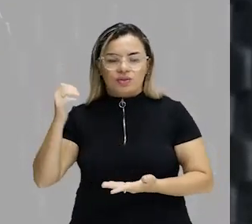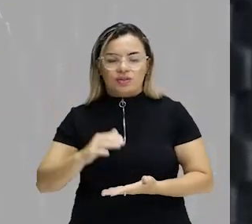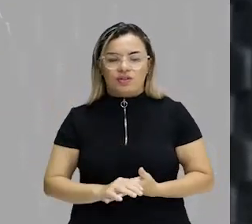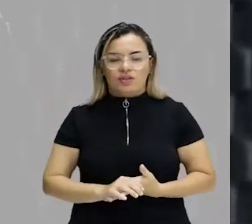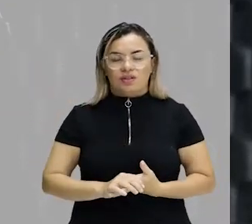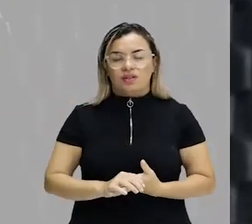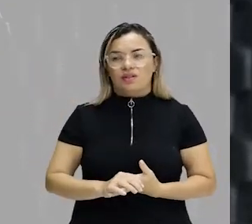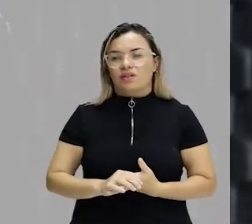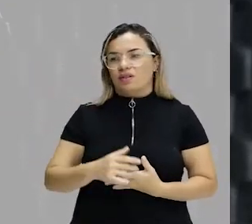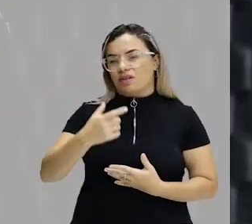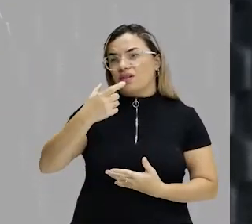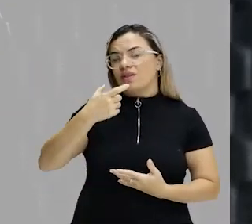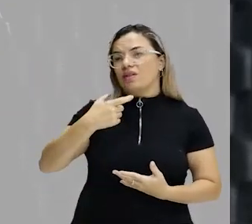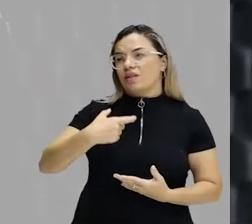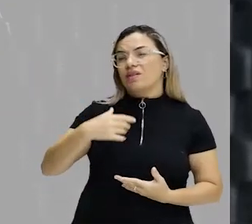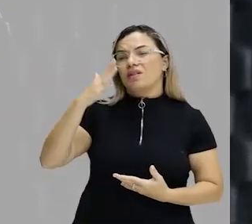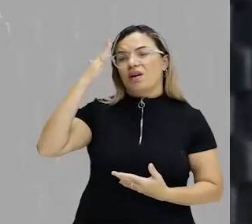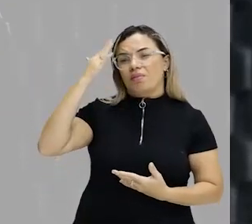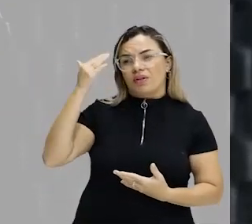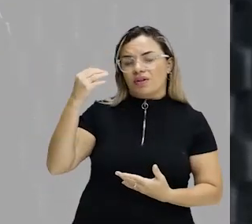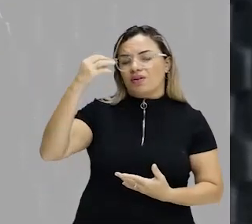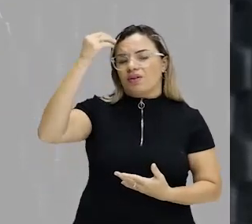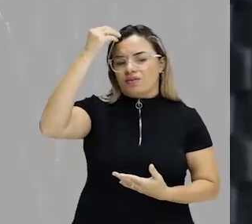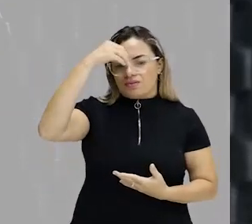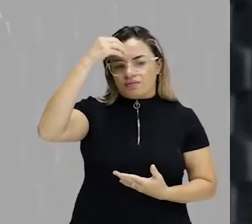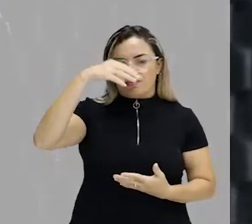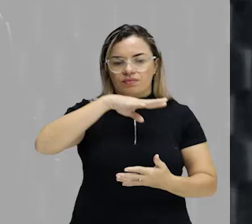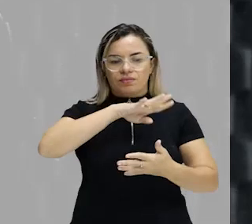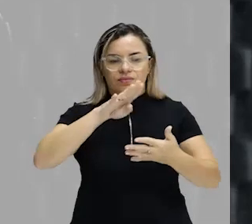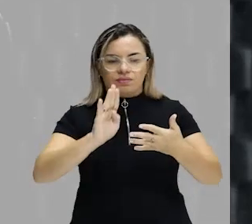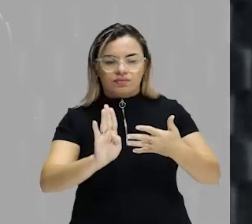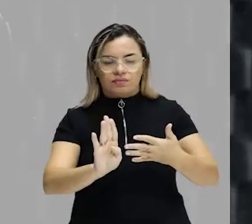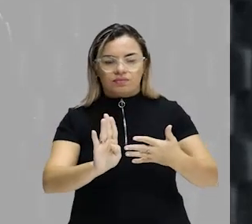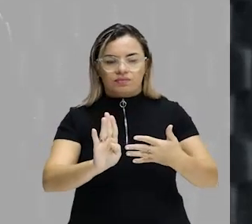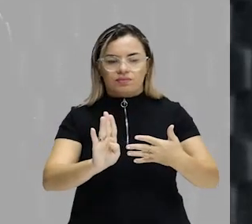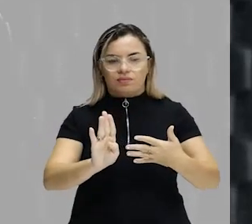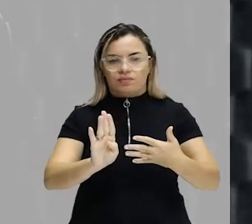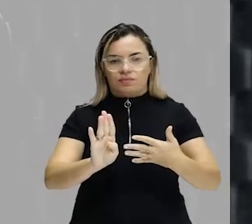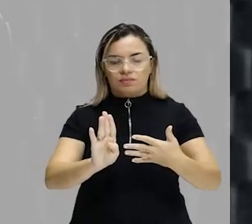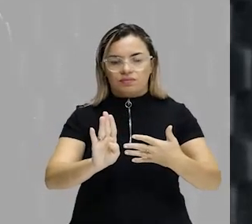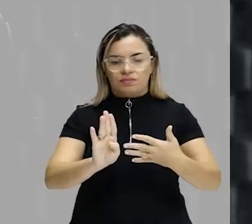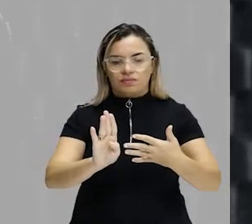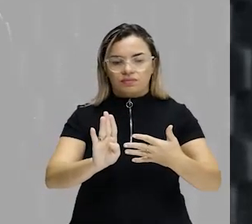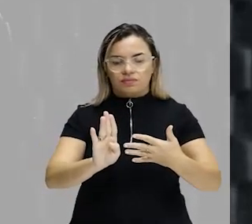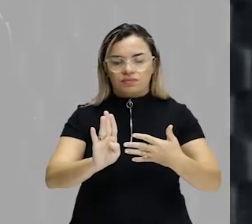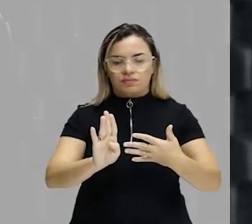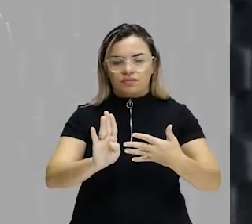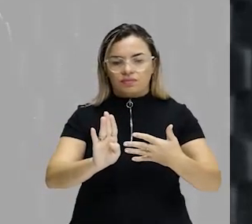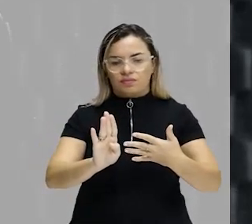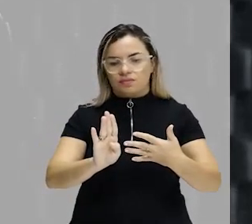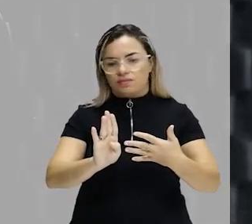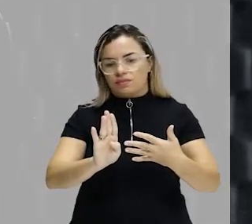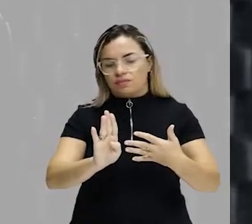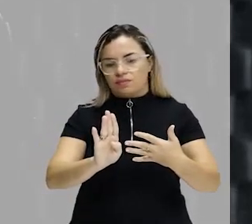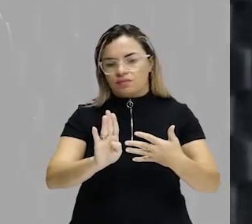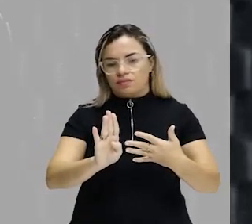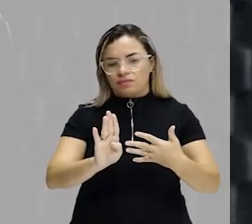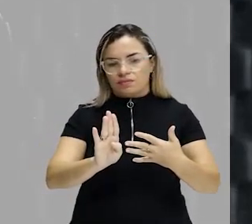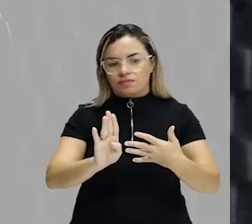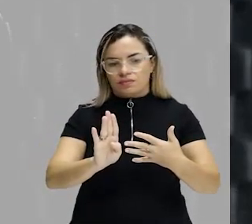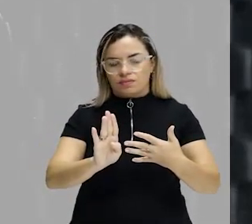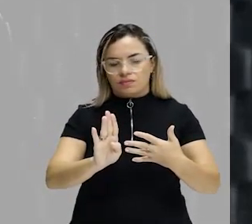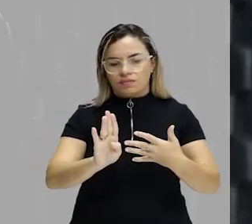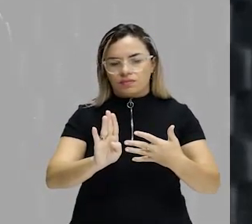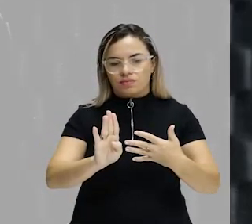consequência. Letra B. No meio-dia, branco de luz, uma voz que aprendeu a ninar nos longes